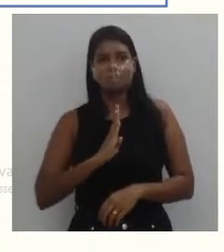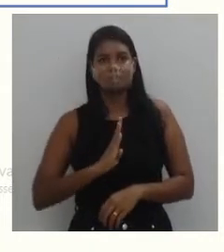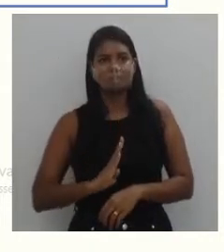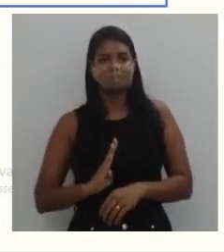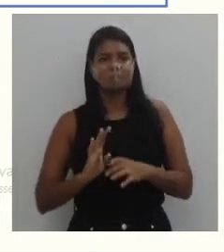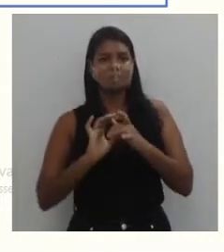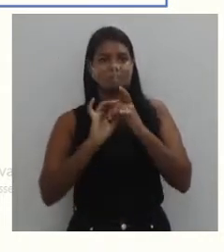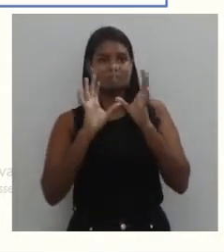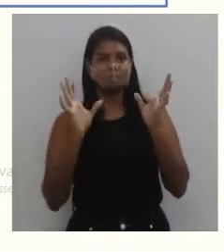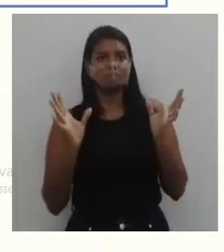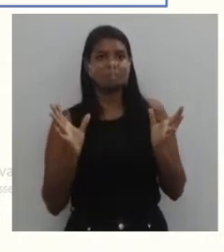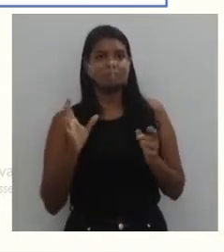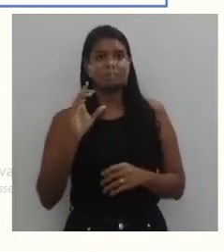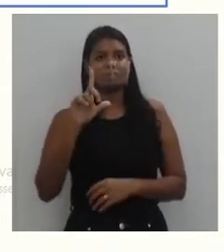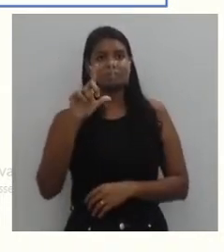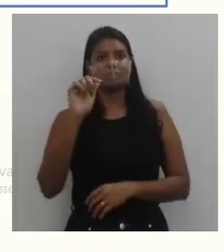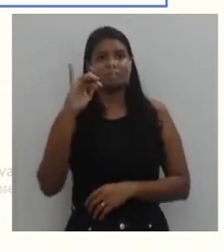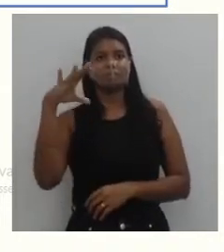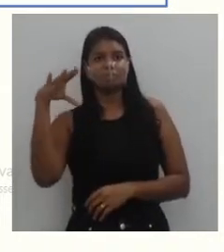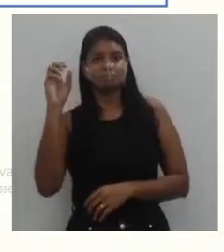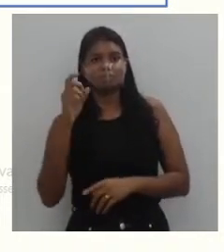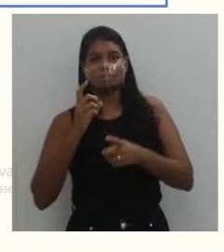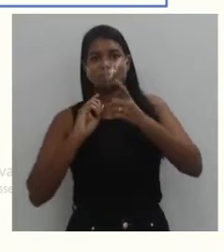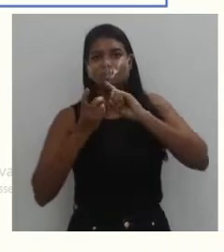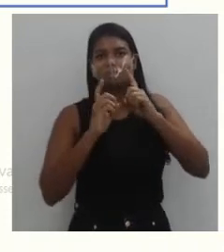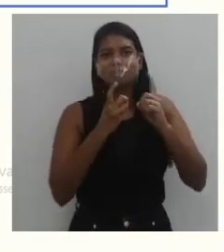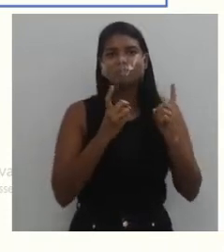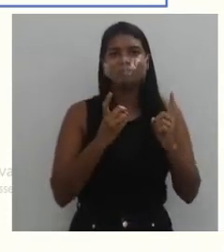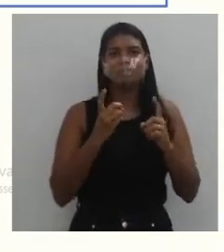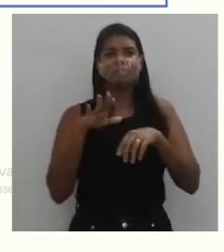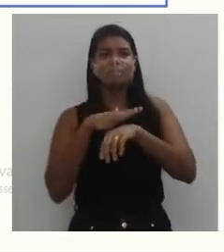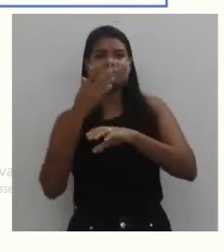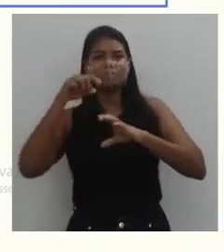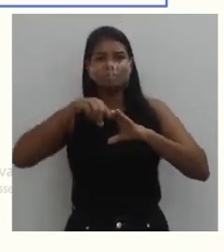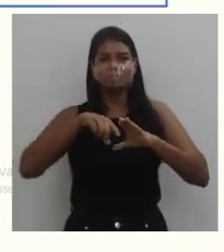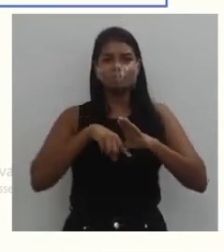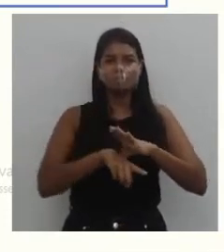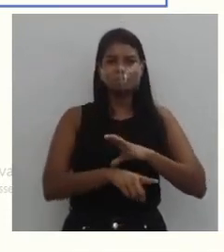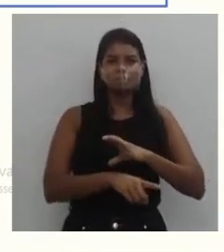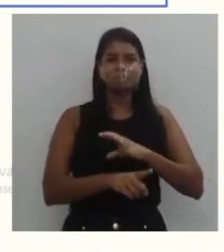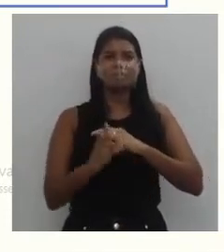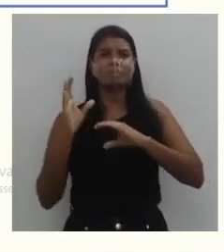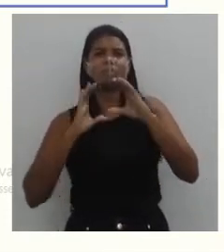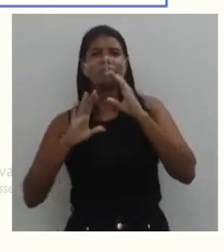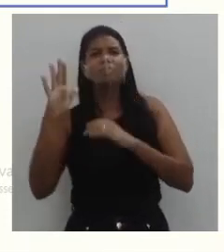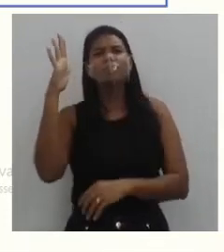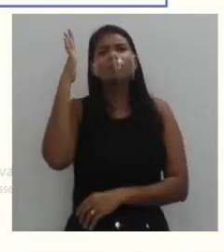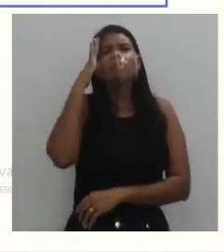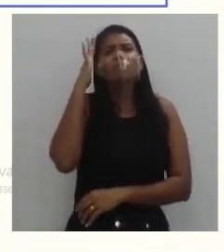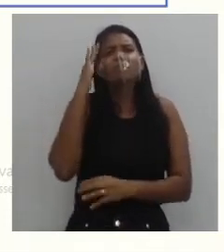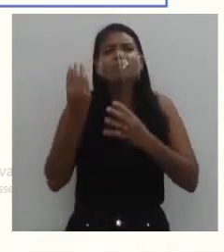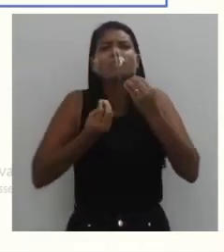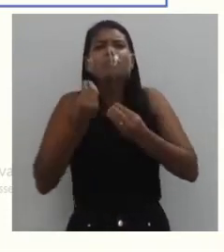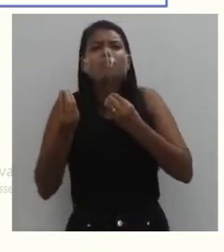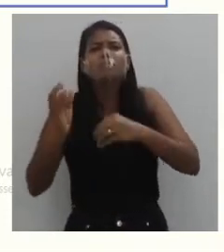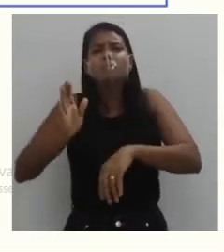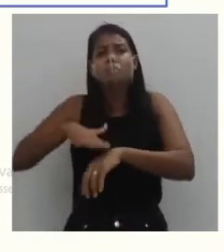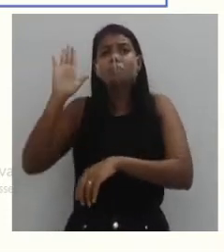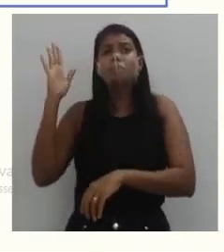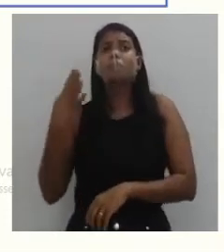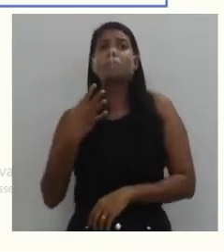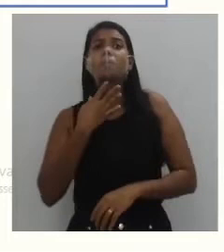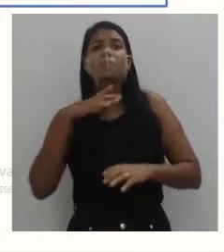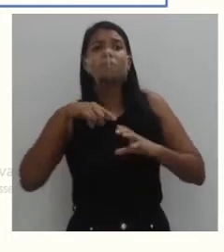laico. Brasil é laico. Essa discussão, vamos aprofundar, vamos entender mais um